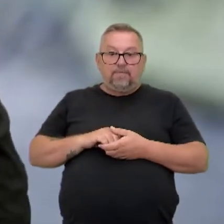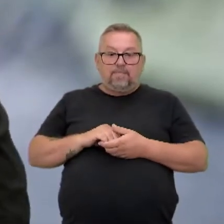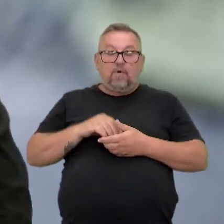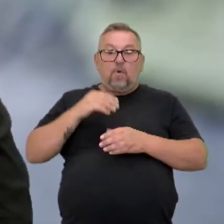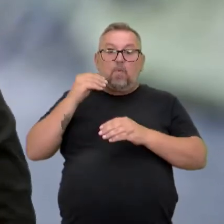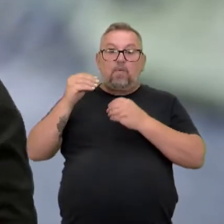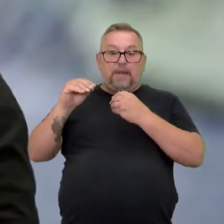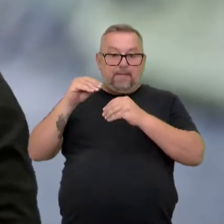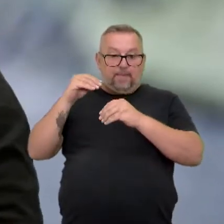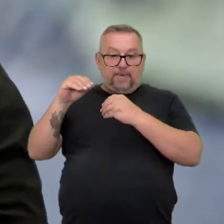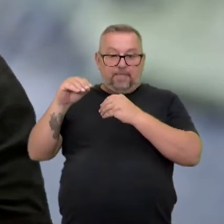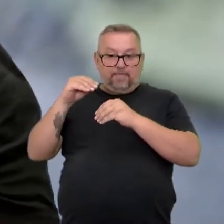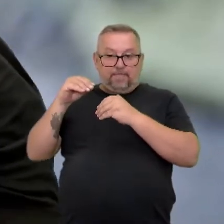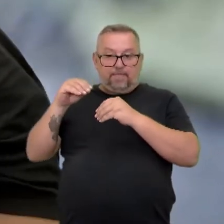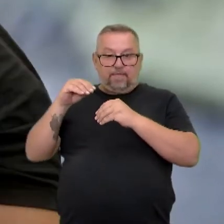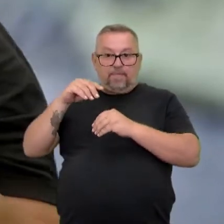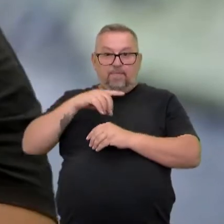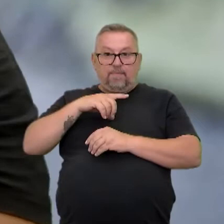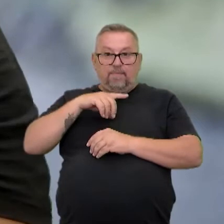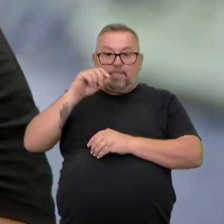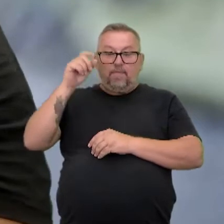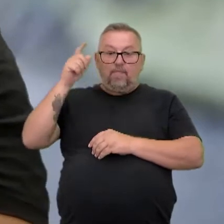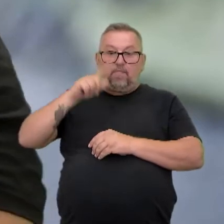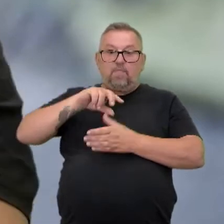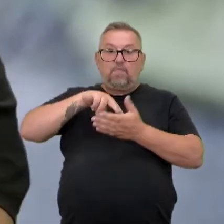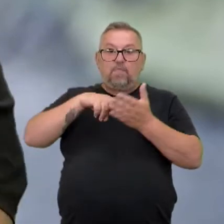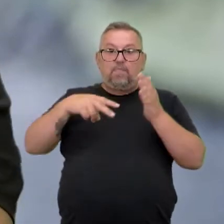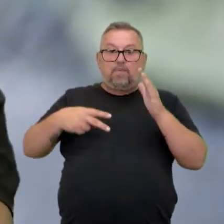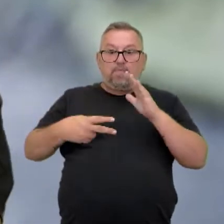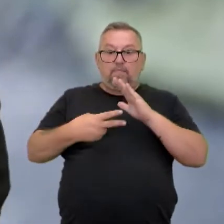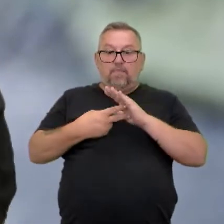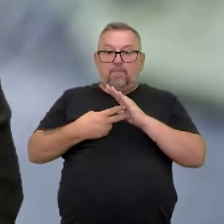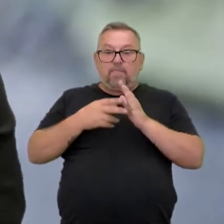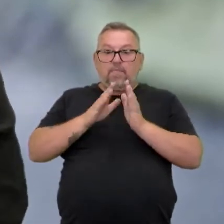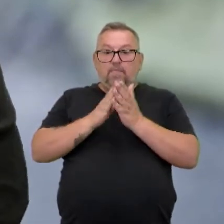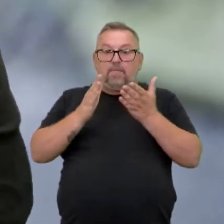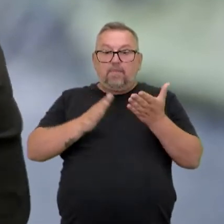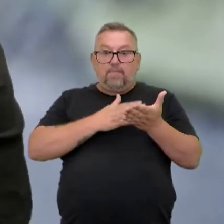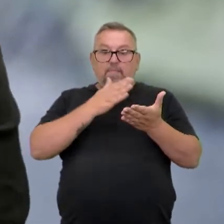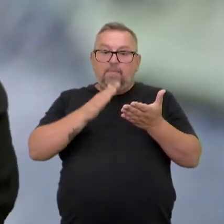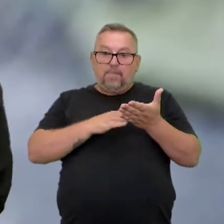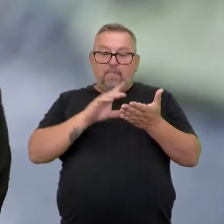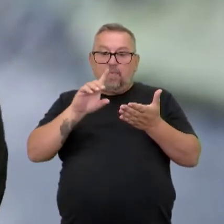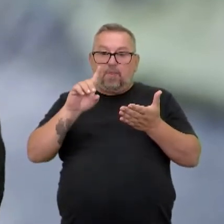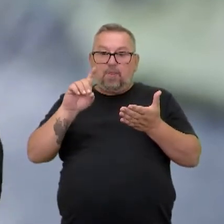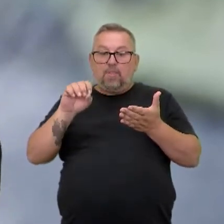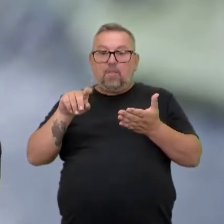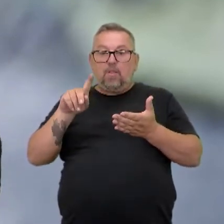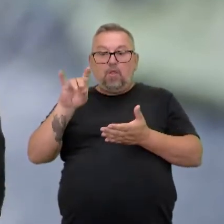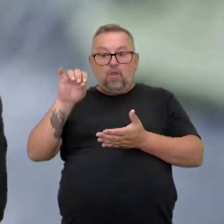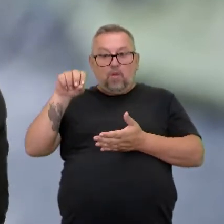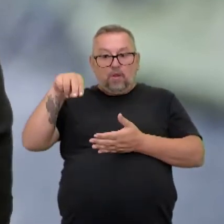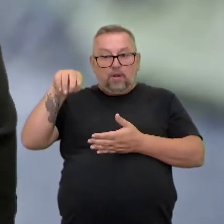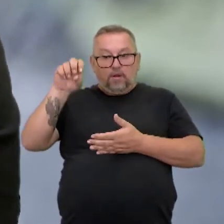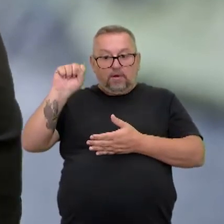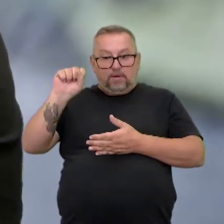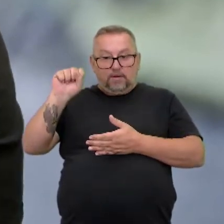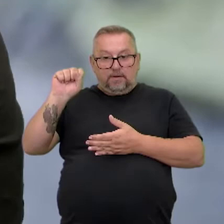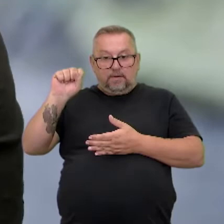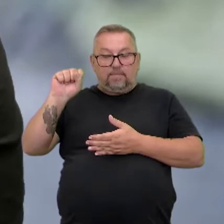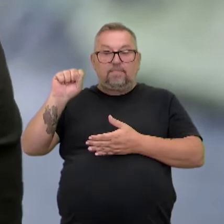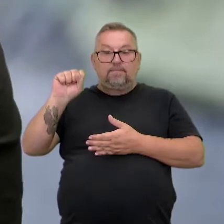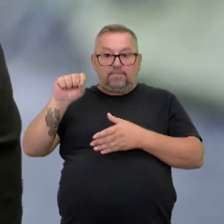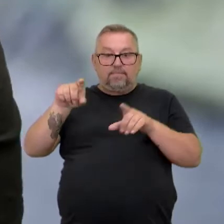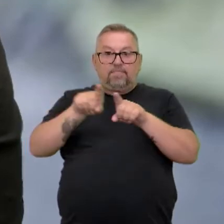meme, ele já tem um outro significado, ele vem do livro do Dawkins, né? O Dawkins, ele escreveu o livro O Gene Egoísta.